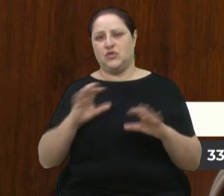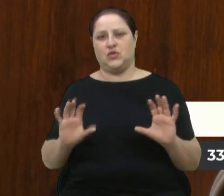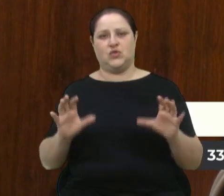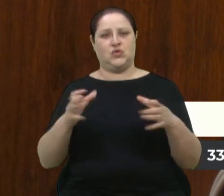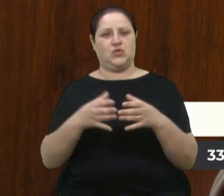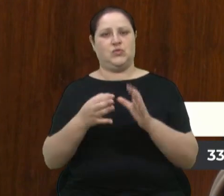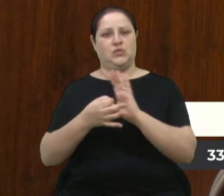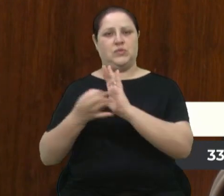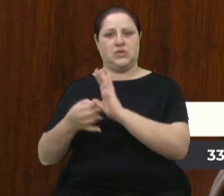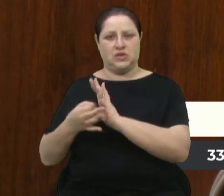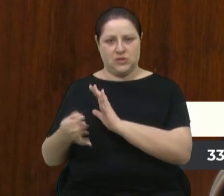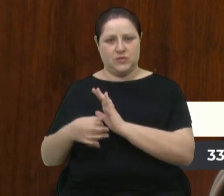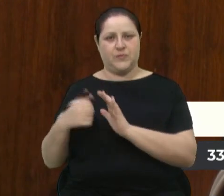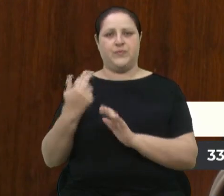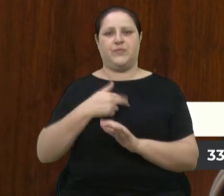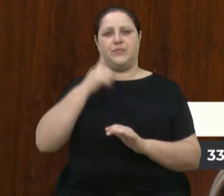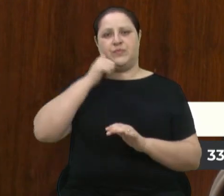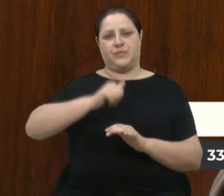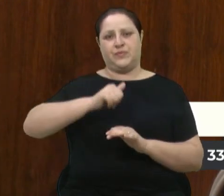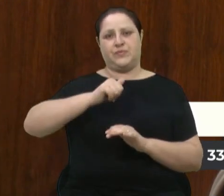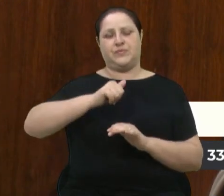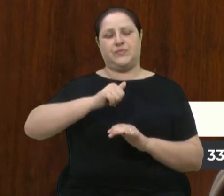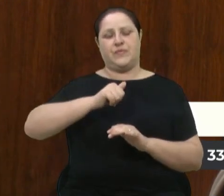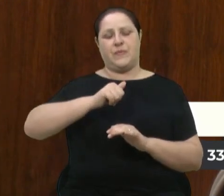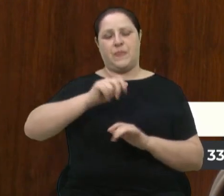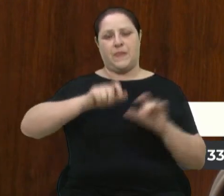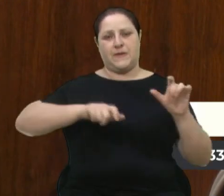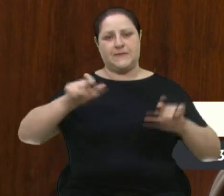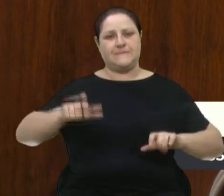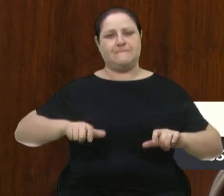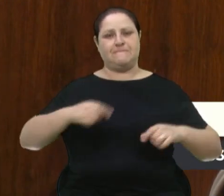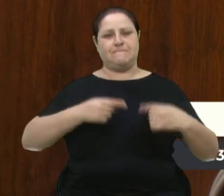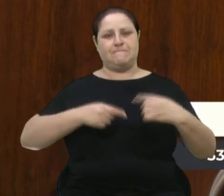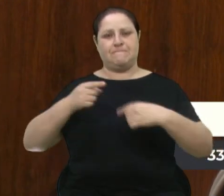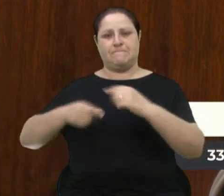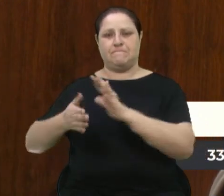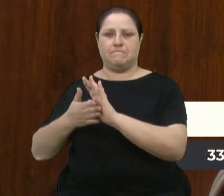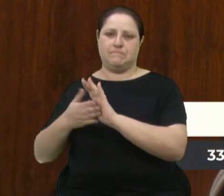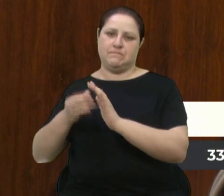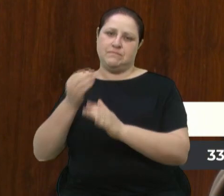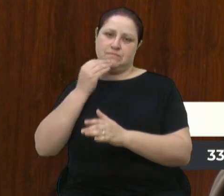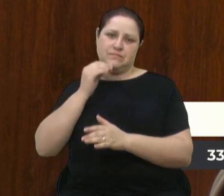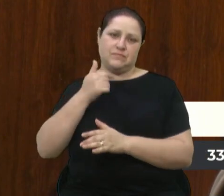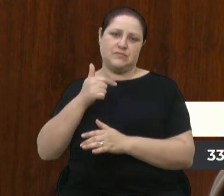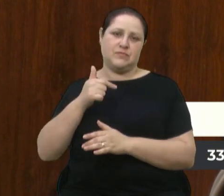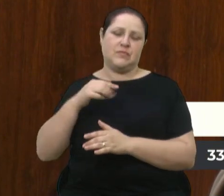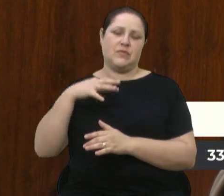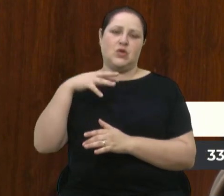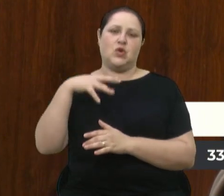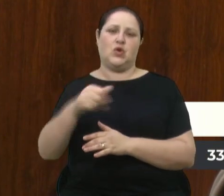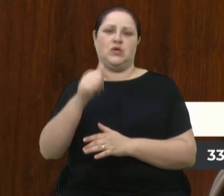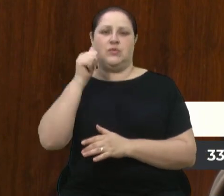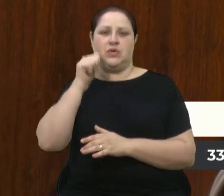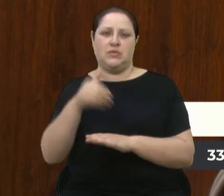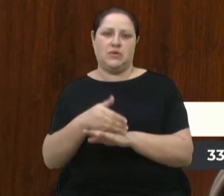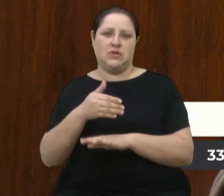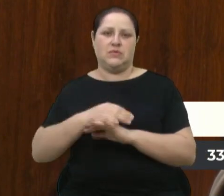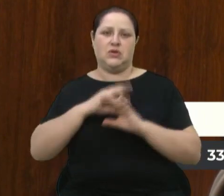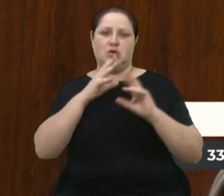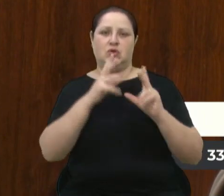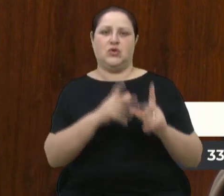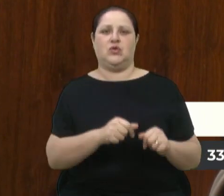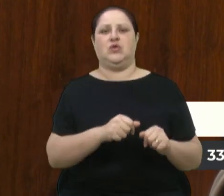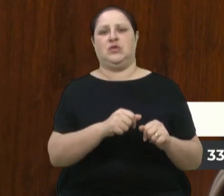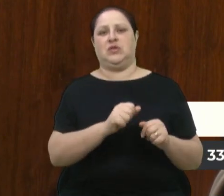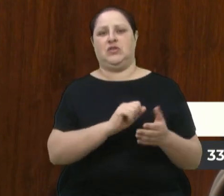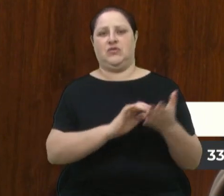mulheres, debatemos, né, as propostas. Claro, nem todas podem participar de todas as atividades, mas, assim, acho que